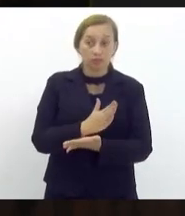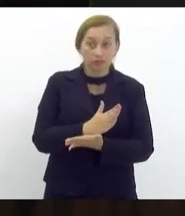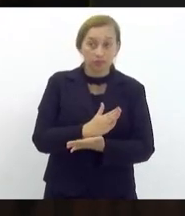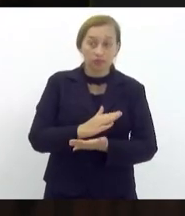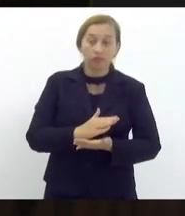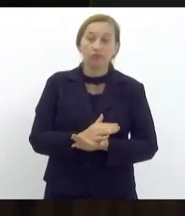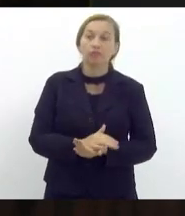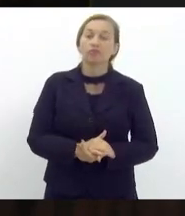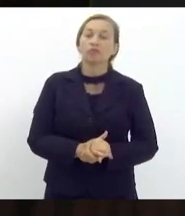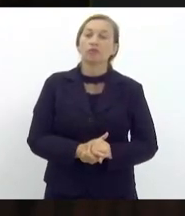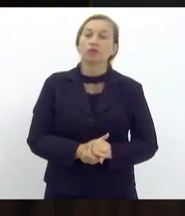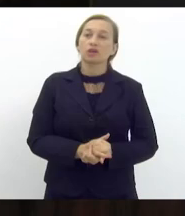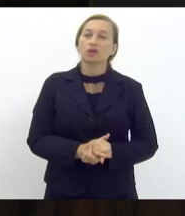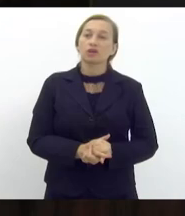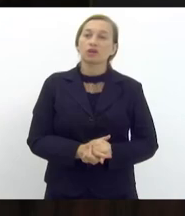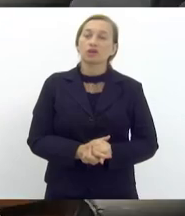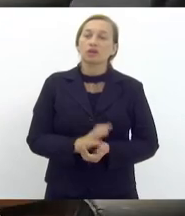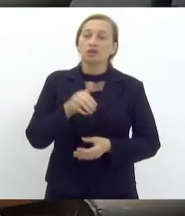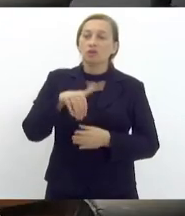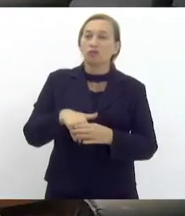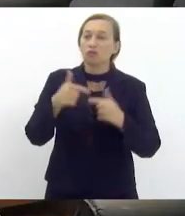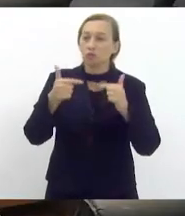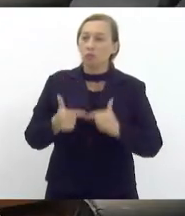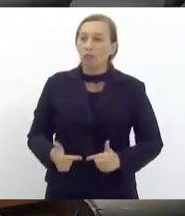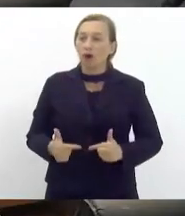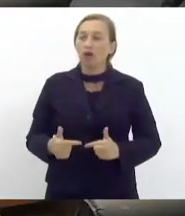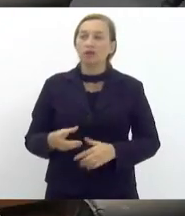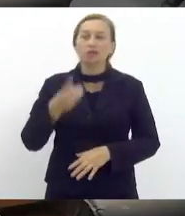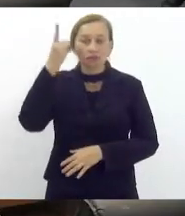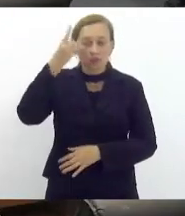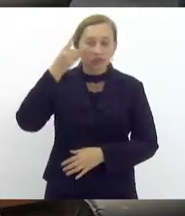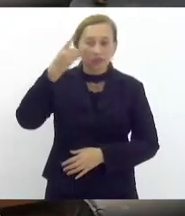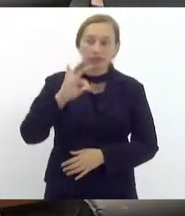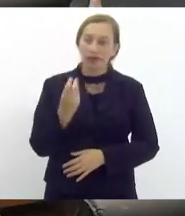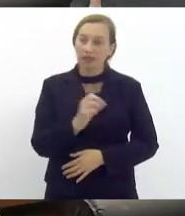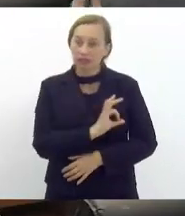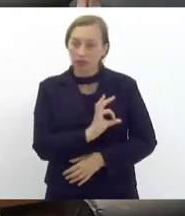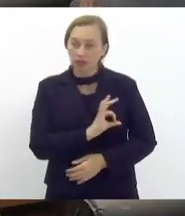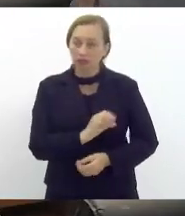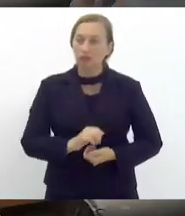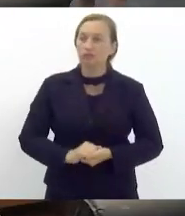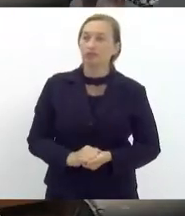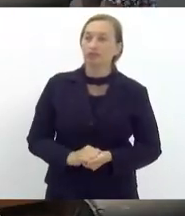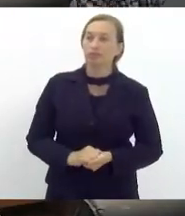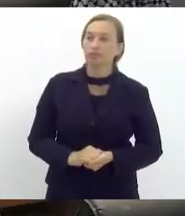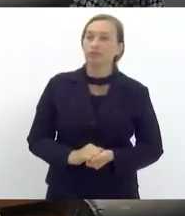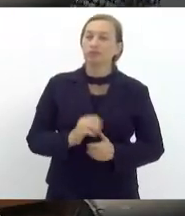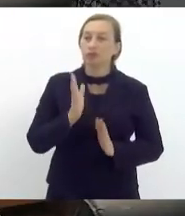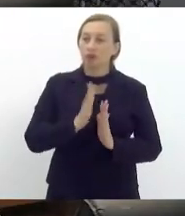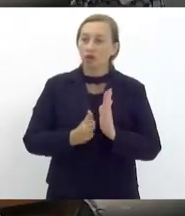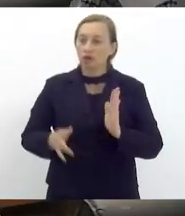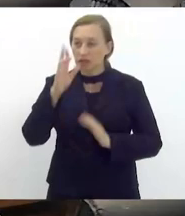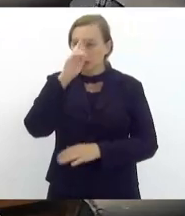aprovado abstenção da deputada Marta Rocha